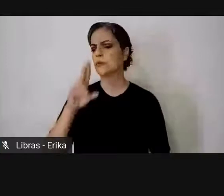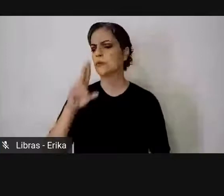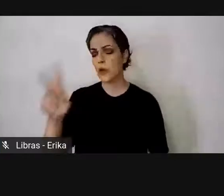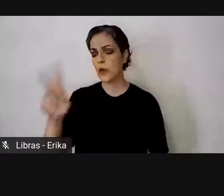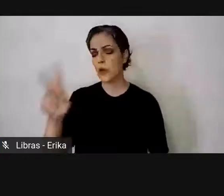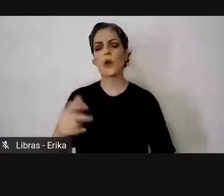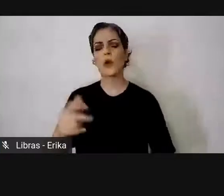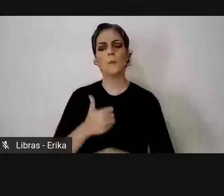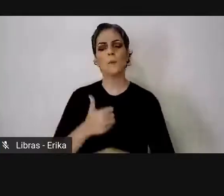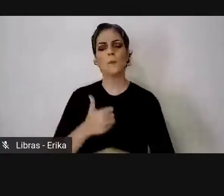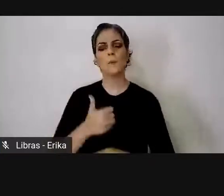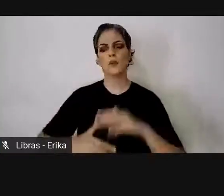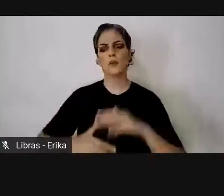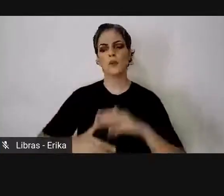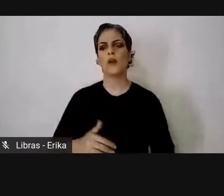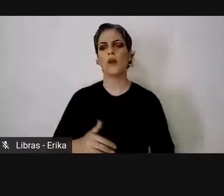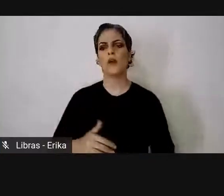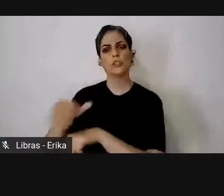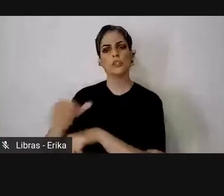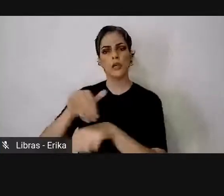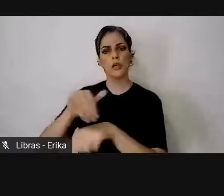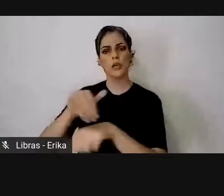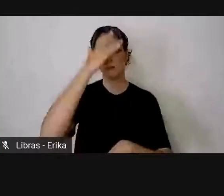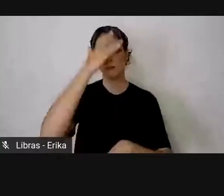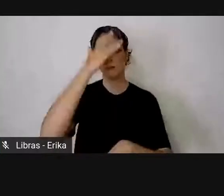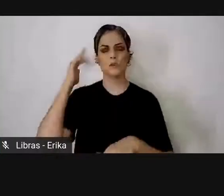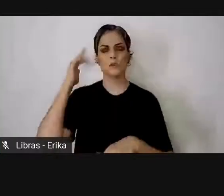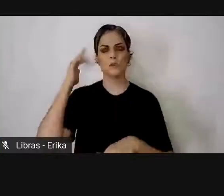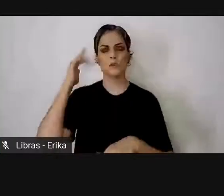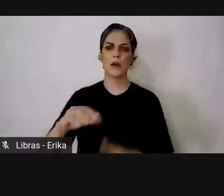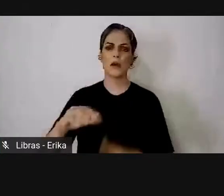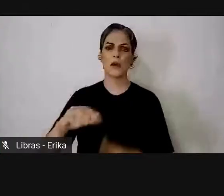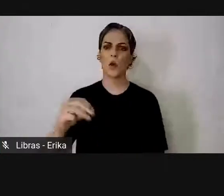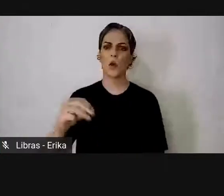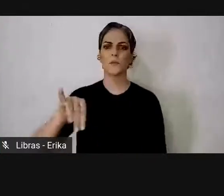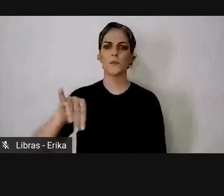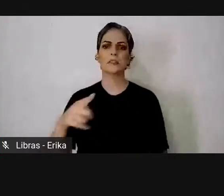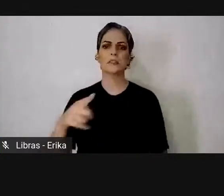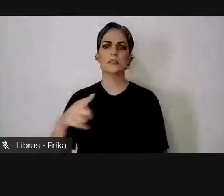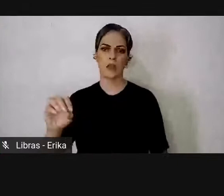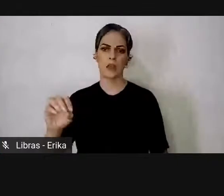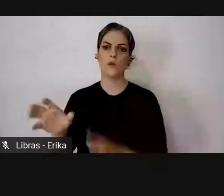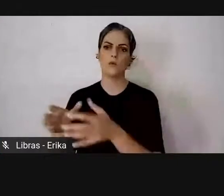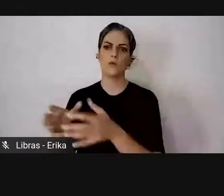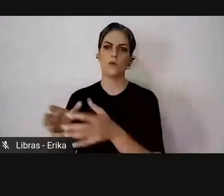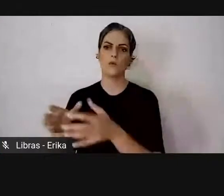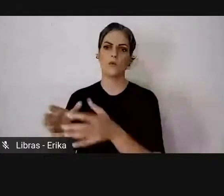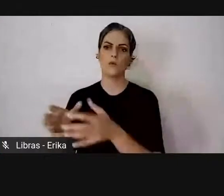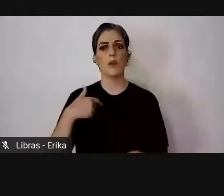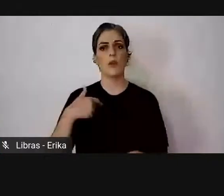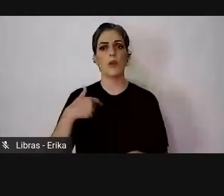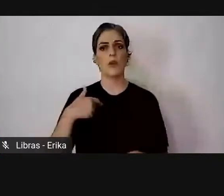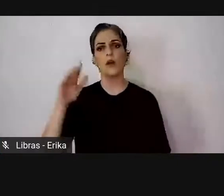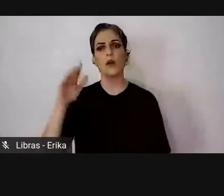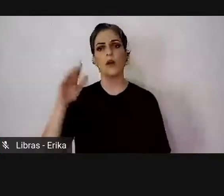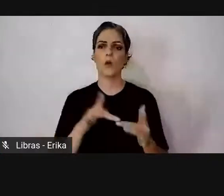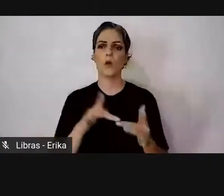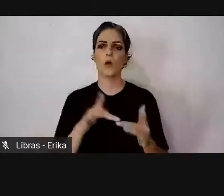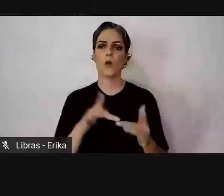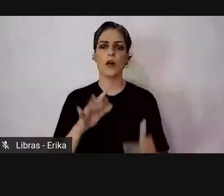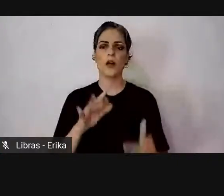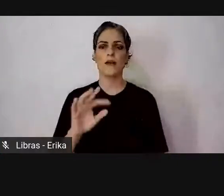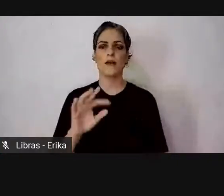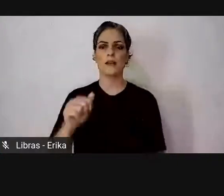dados. Tive muito mais contato com a taquigrafia e com SED, né, que nós antes não tínhamos, né?